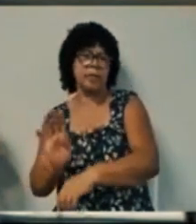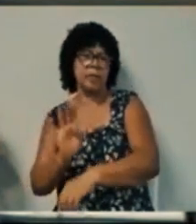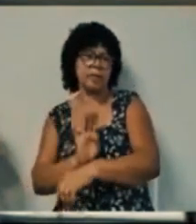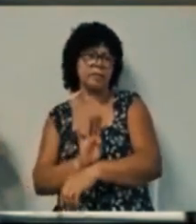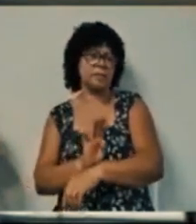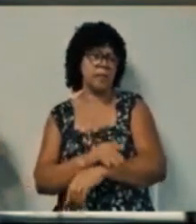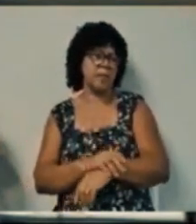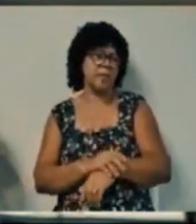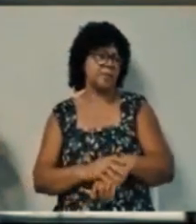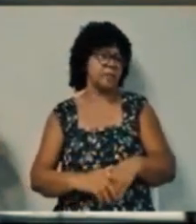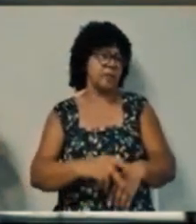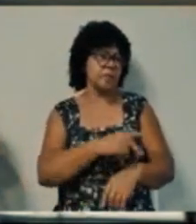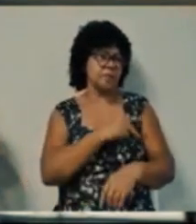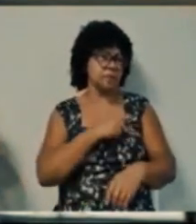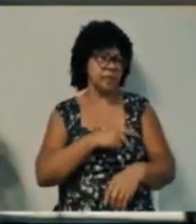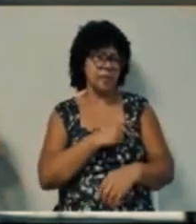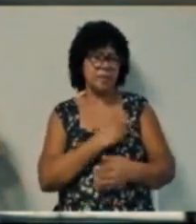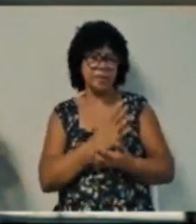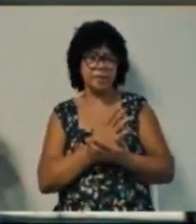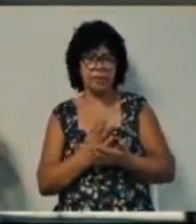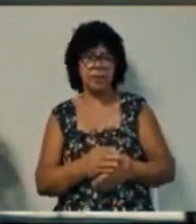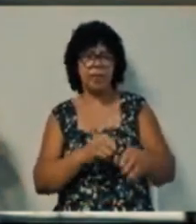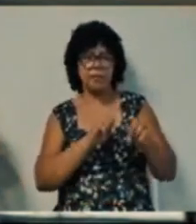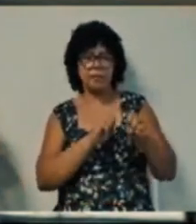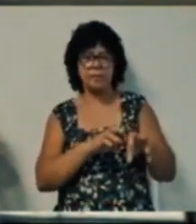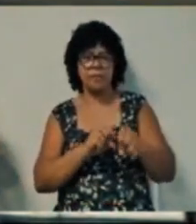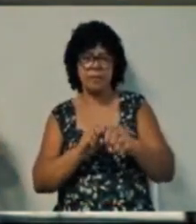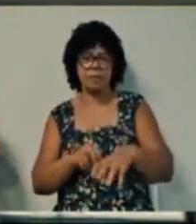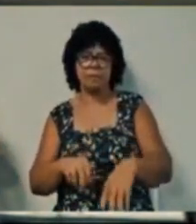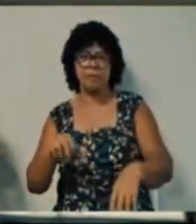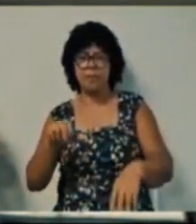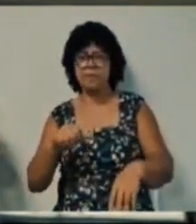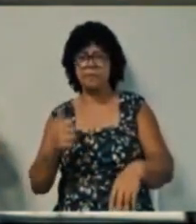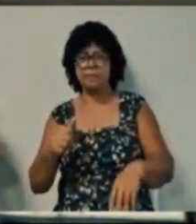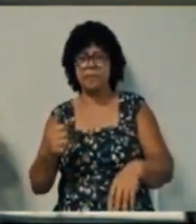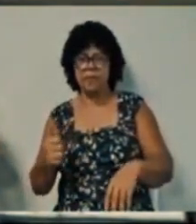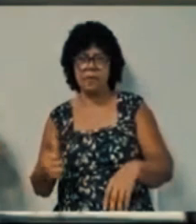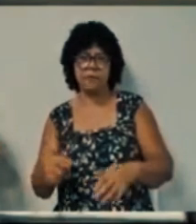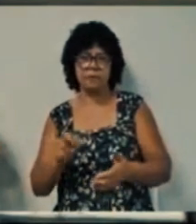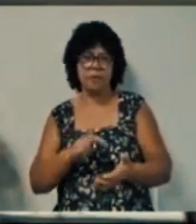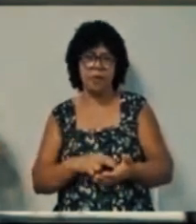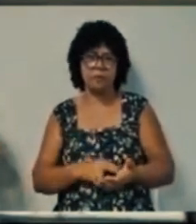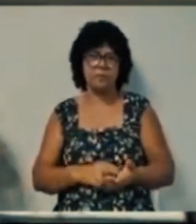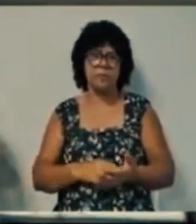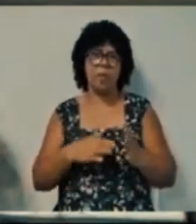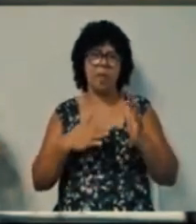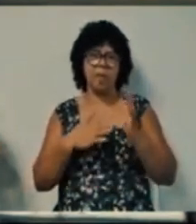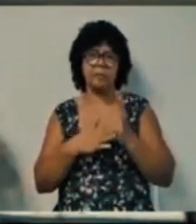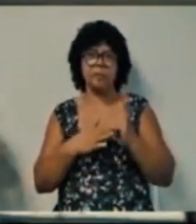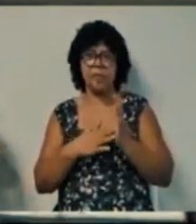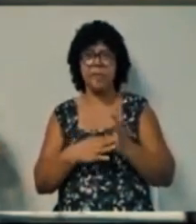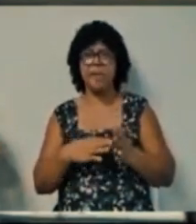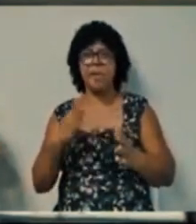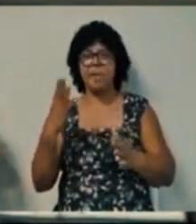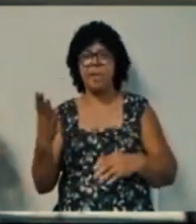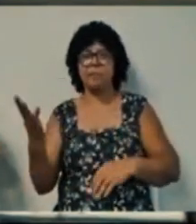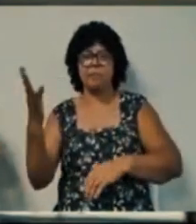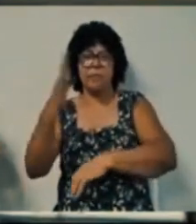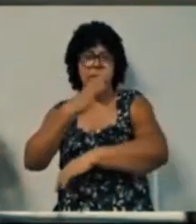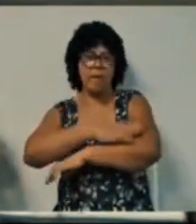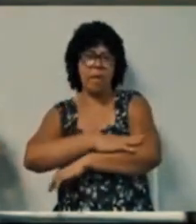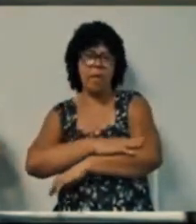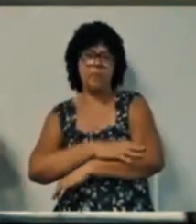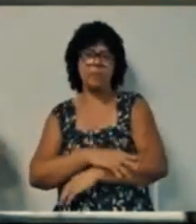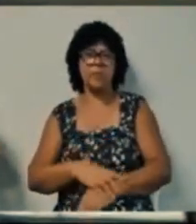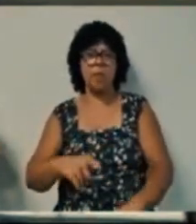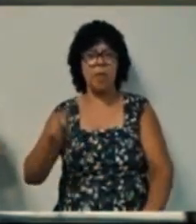tempo, das 11 às 4 da tarde, todo dia. 2 anos, discipulado para